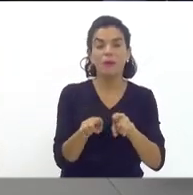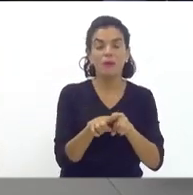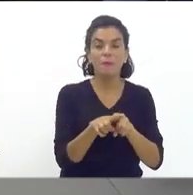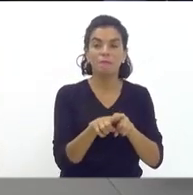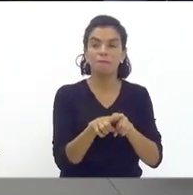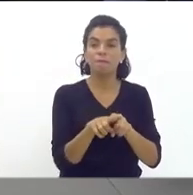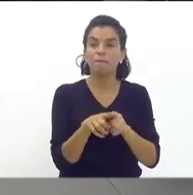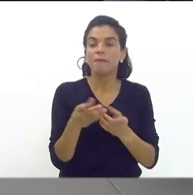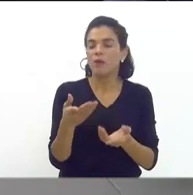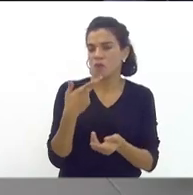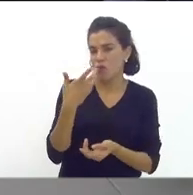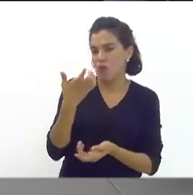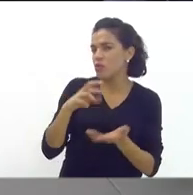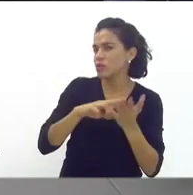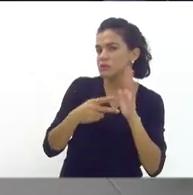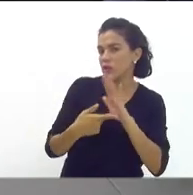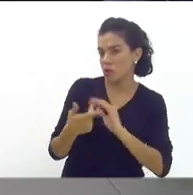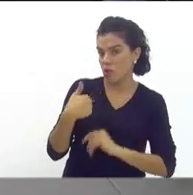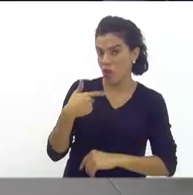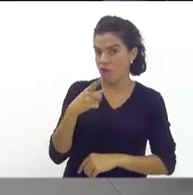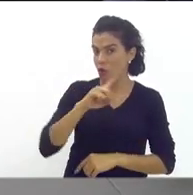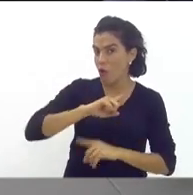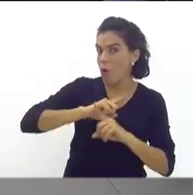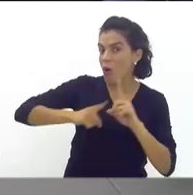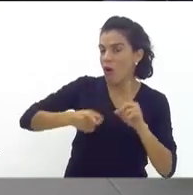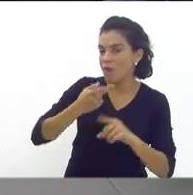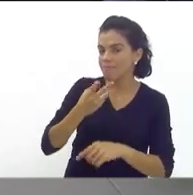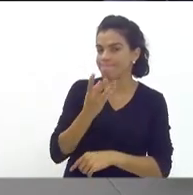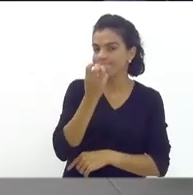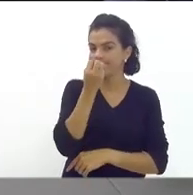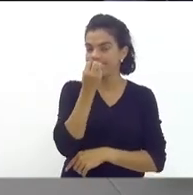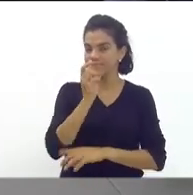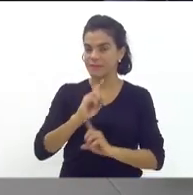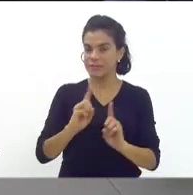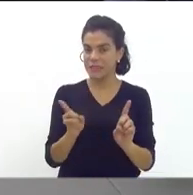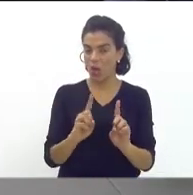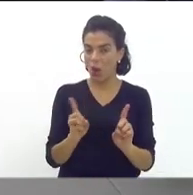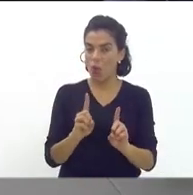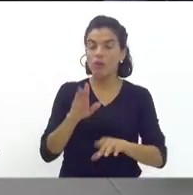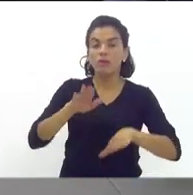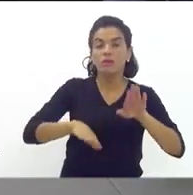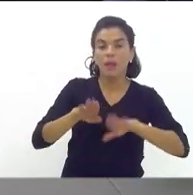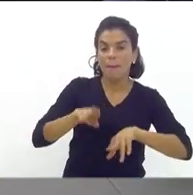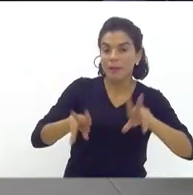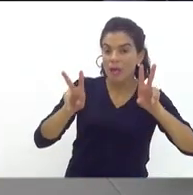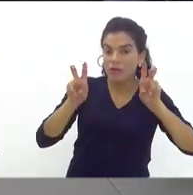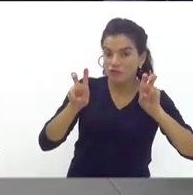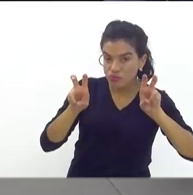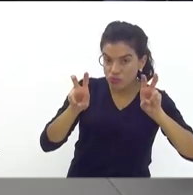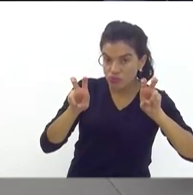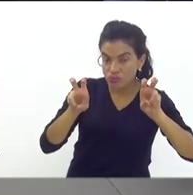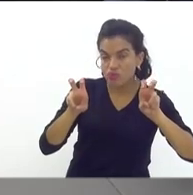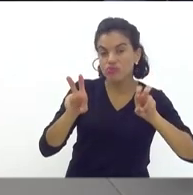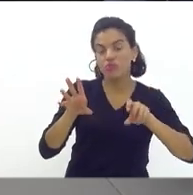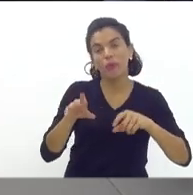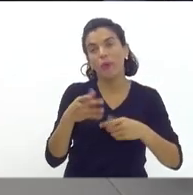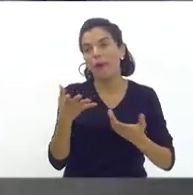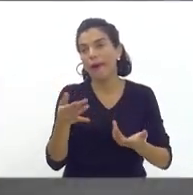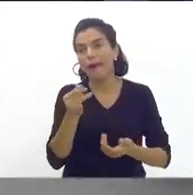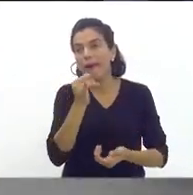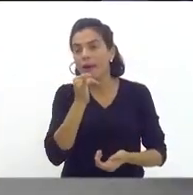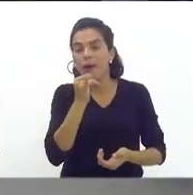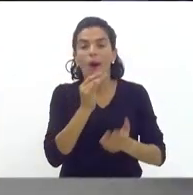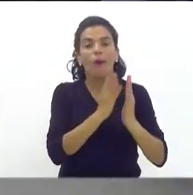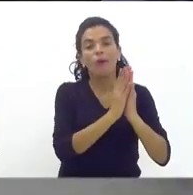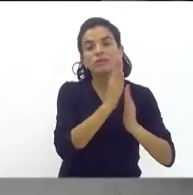pela mesma não quero dizer com isso que eu vou me furtar as perguntas não é só dependendo do assunto coisas que porventura estiverem